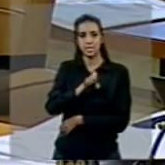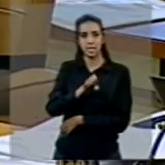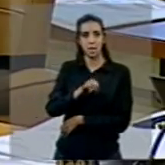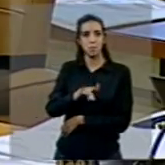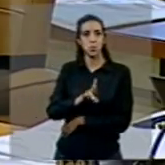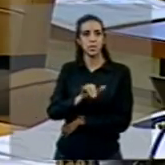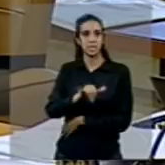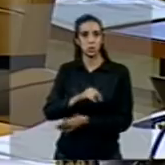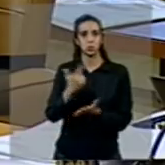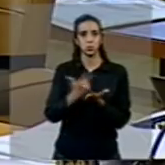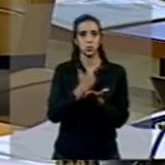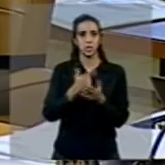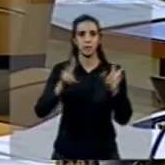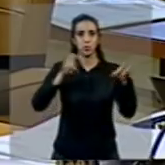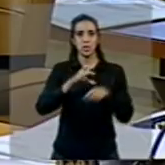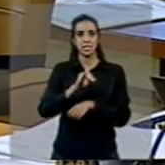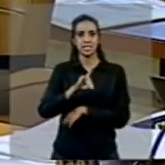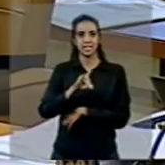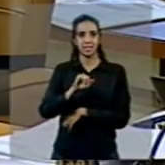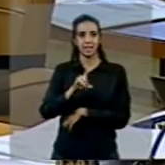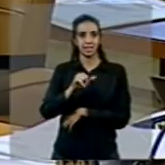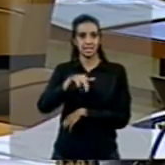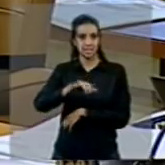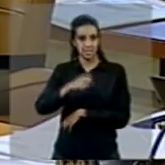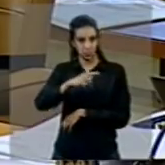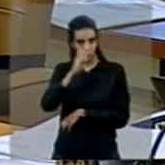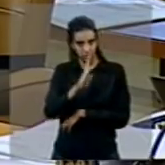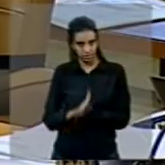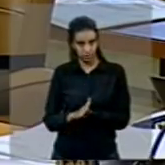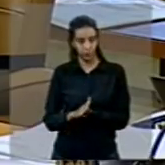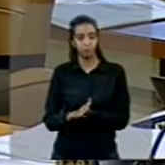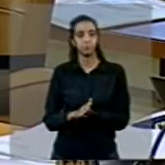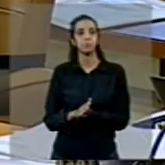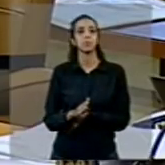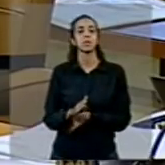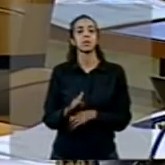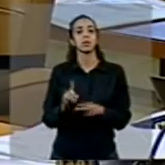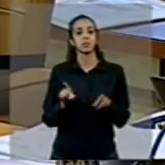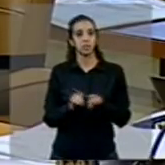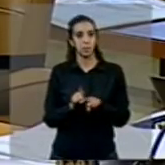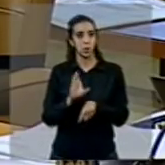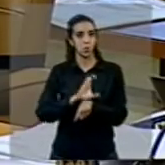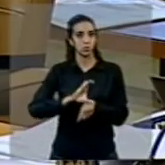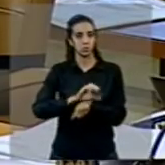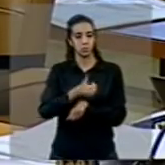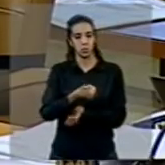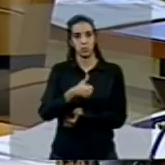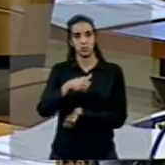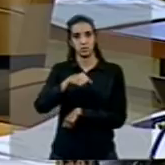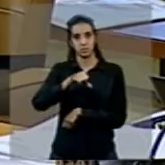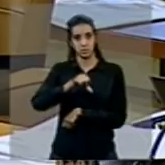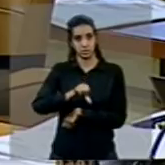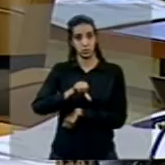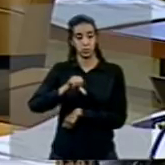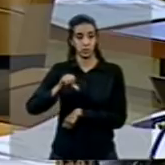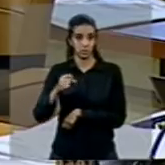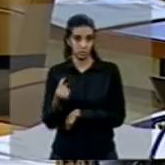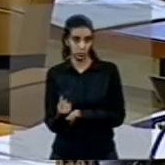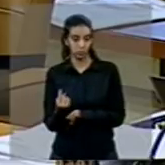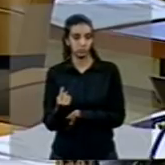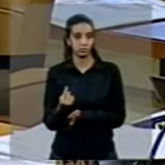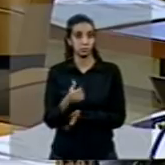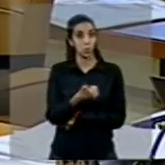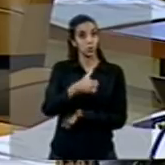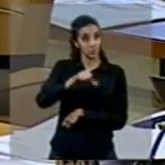obra Cidadania no Brasil, O Longo Caminho, passo pela Constituição de 1891,